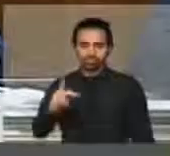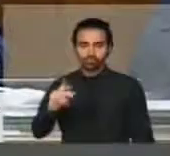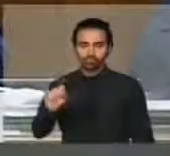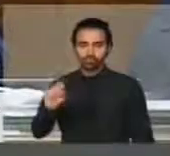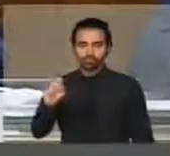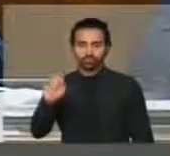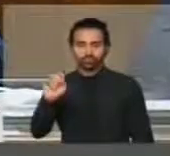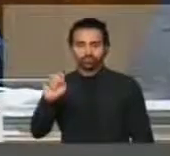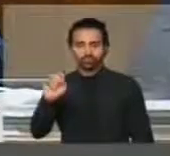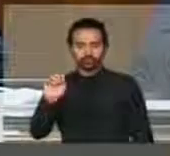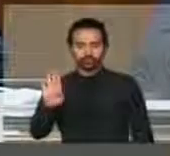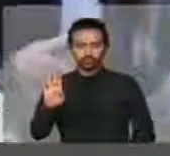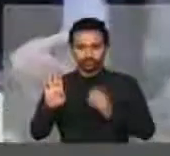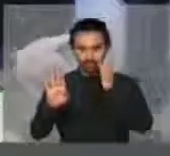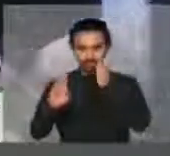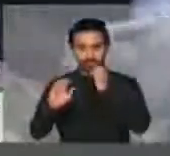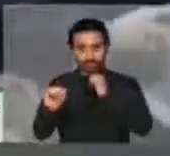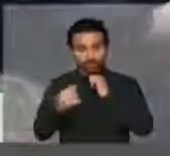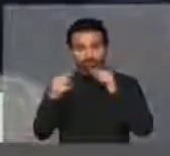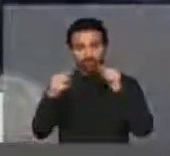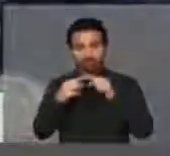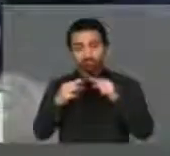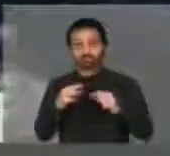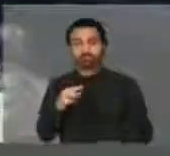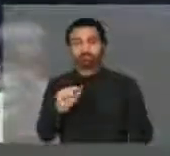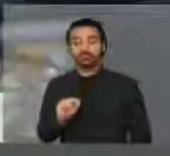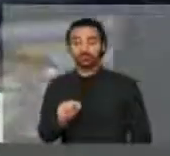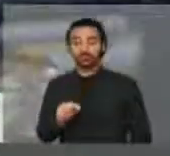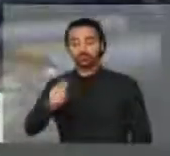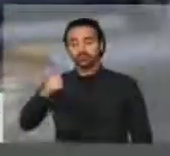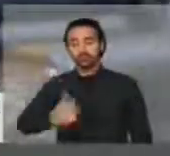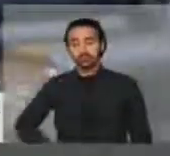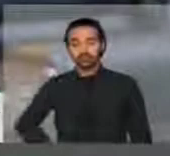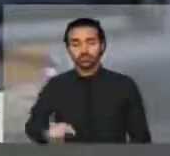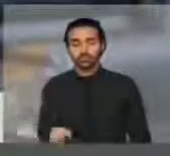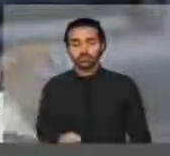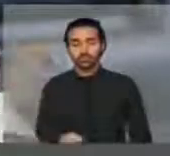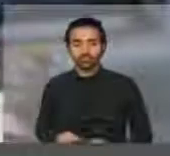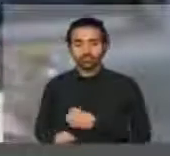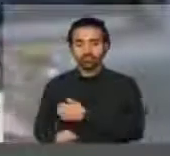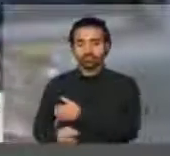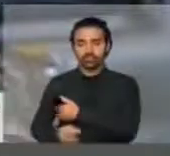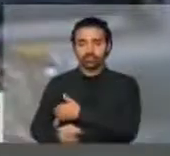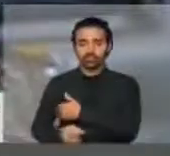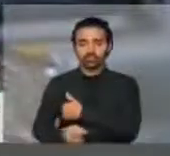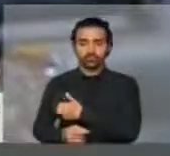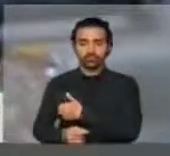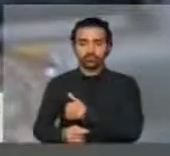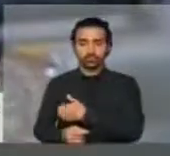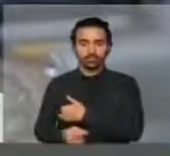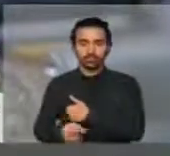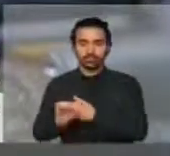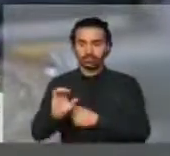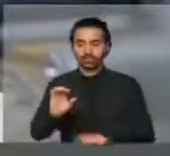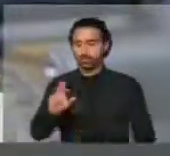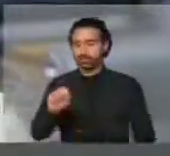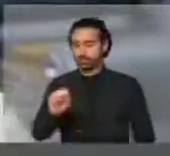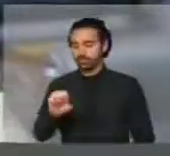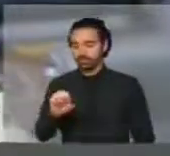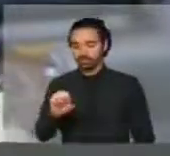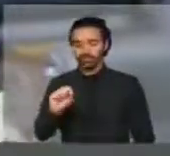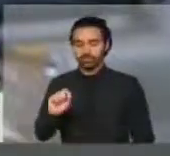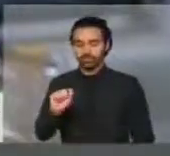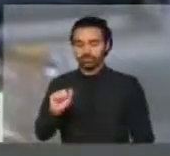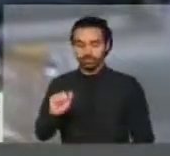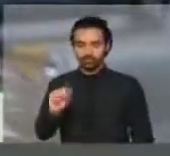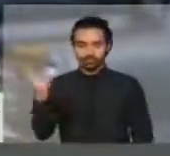PSB, senhor presidente, aproveitando a oportunidade para mais uma vez falar da crise do que